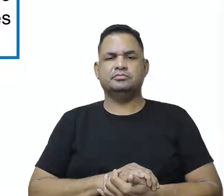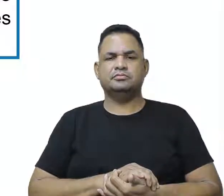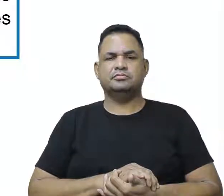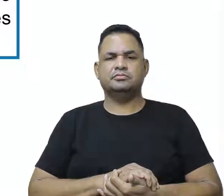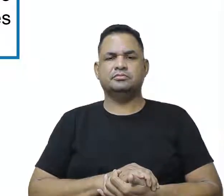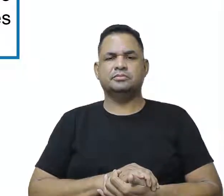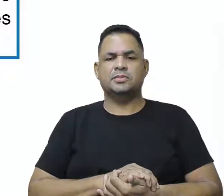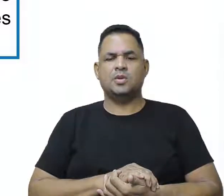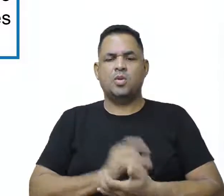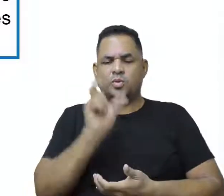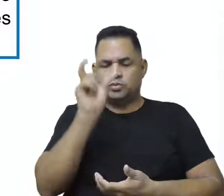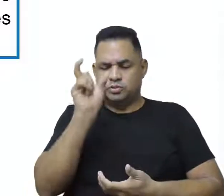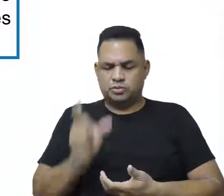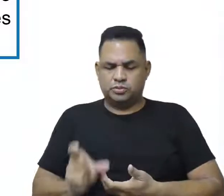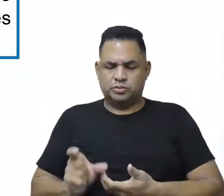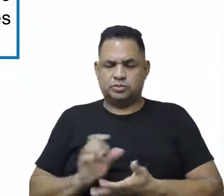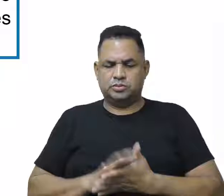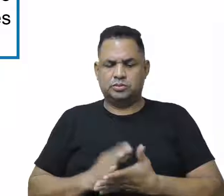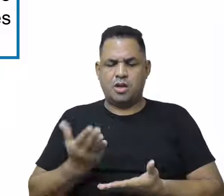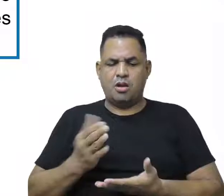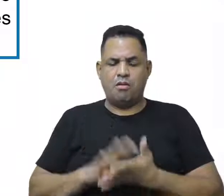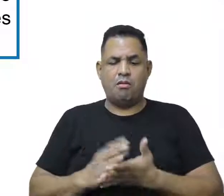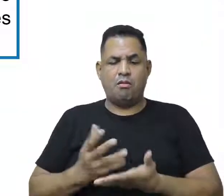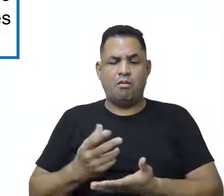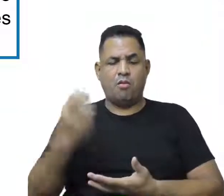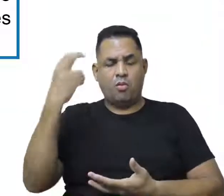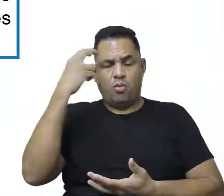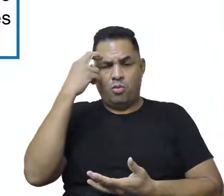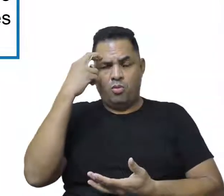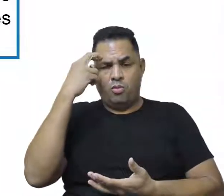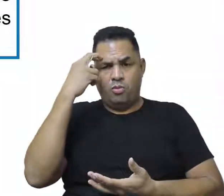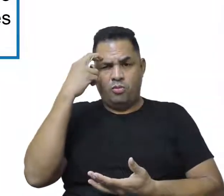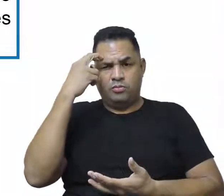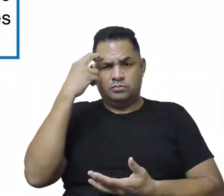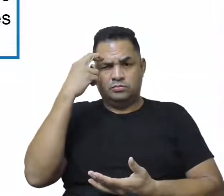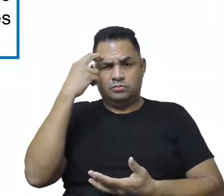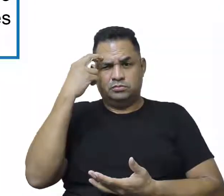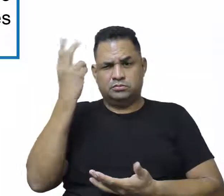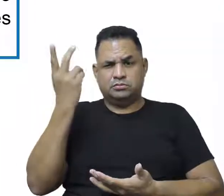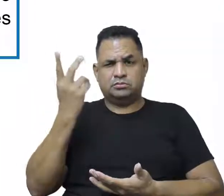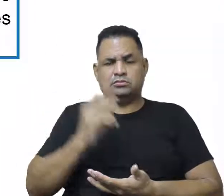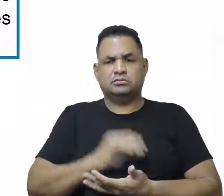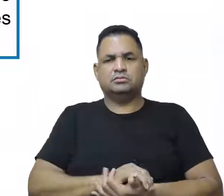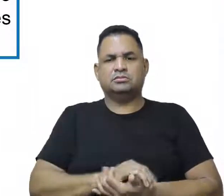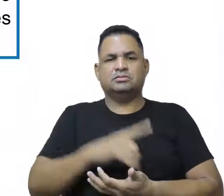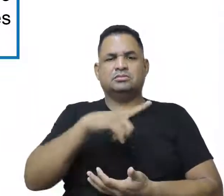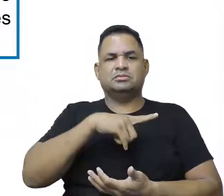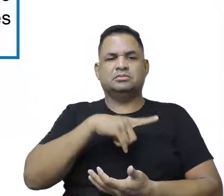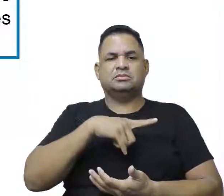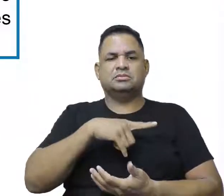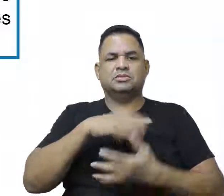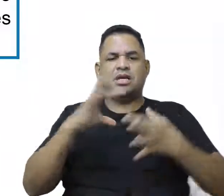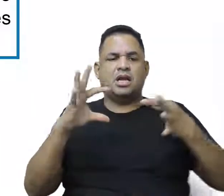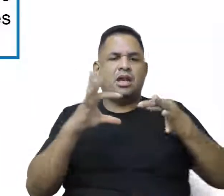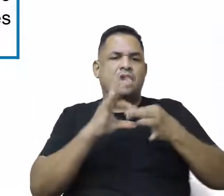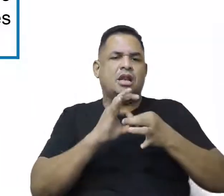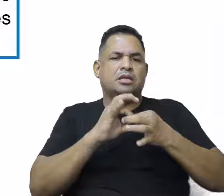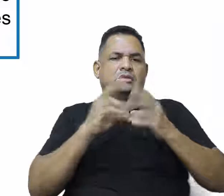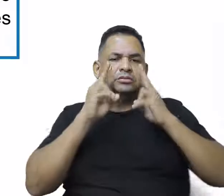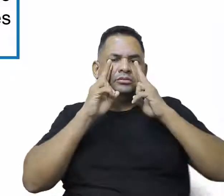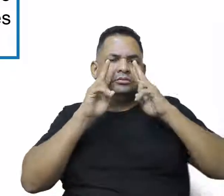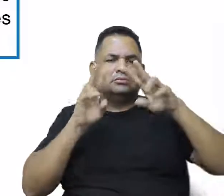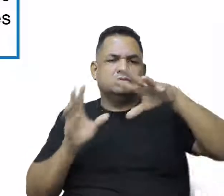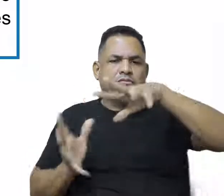Um indivíduo, um ser cultural que está ligado aí à sua visão